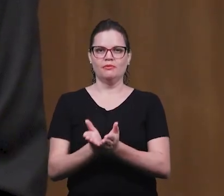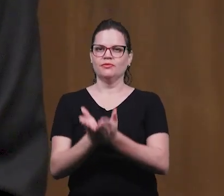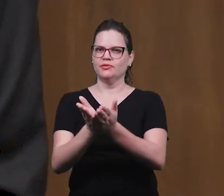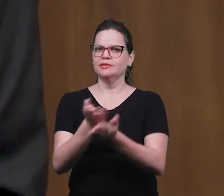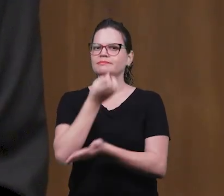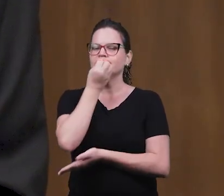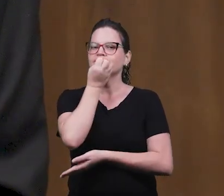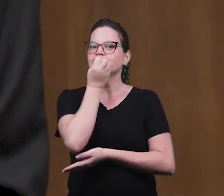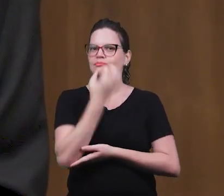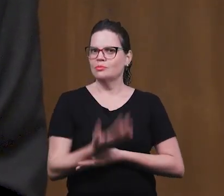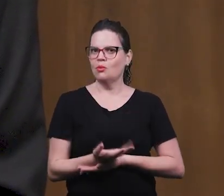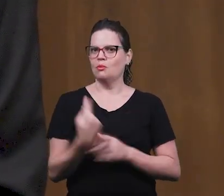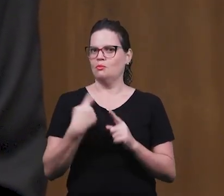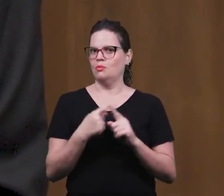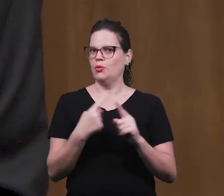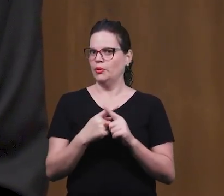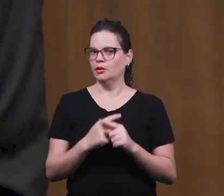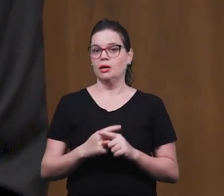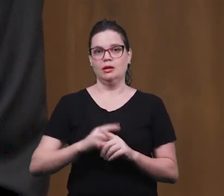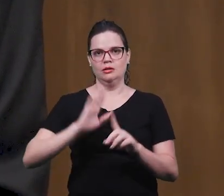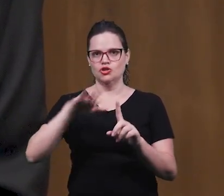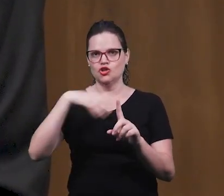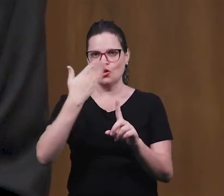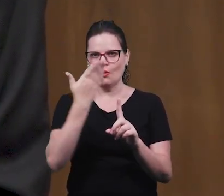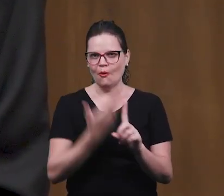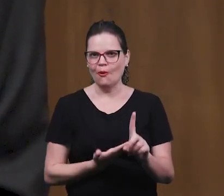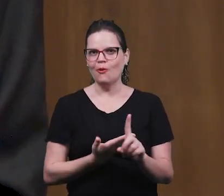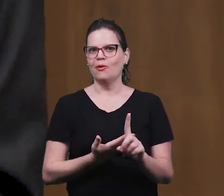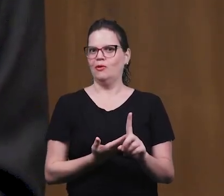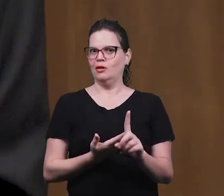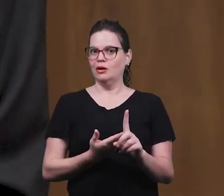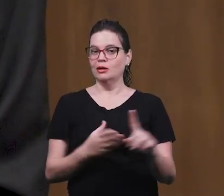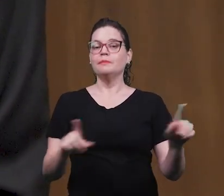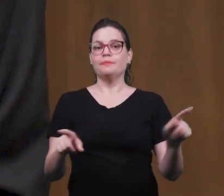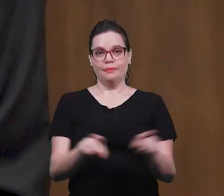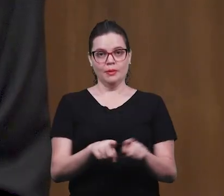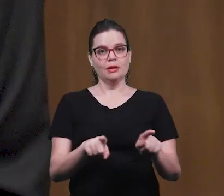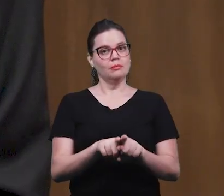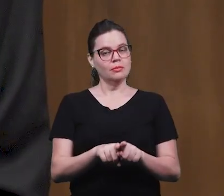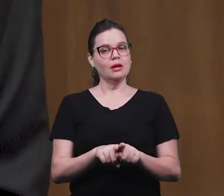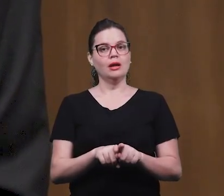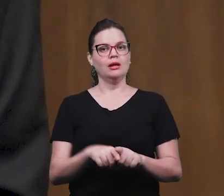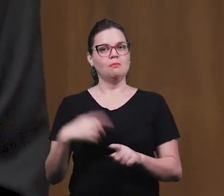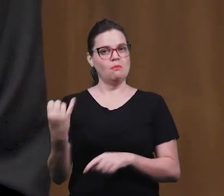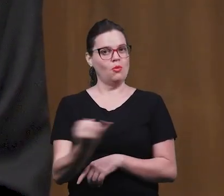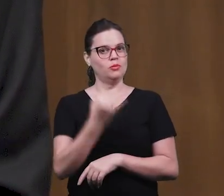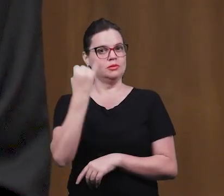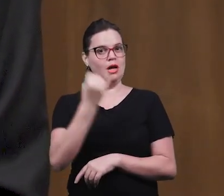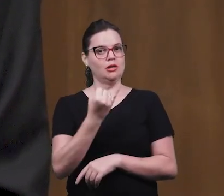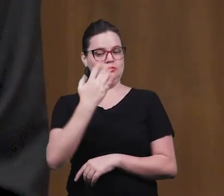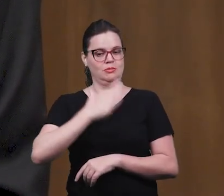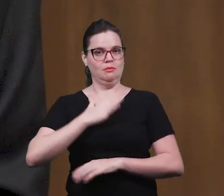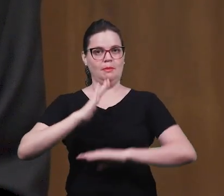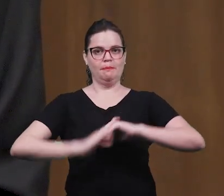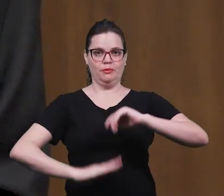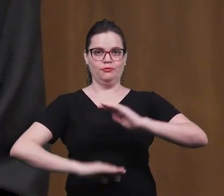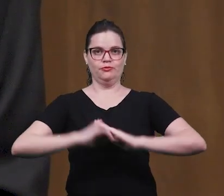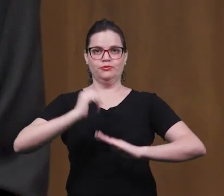de carreira, em termos de recursos, de rendimentos, de ganho e de reconhecimento. Então,